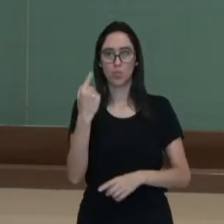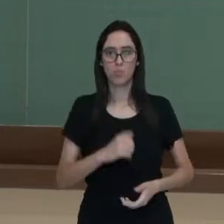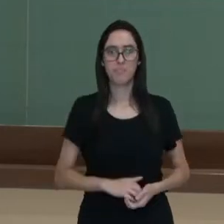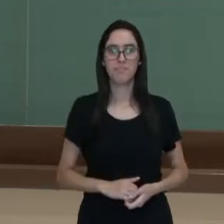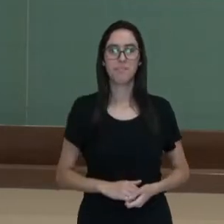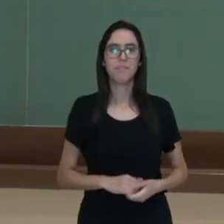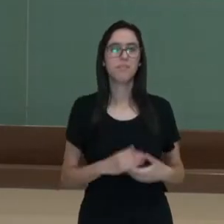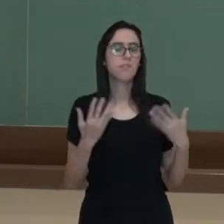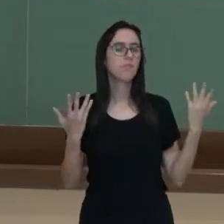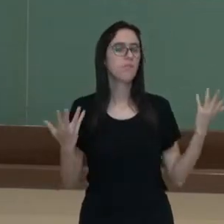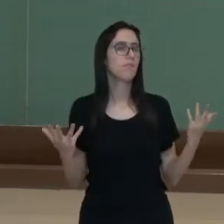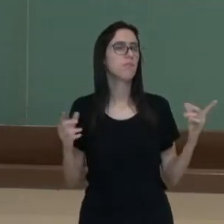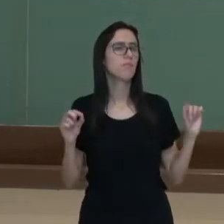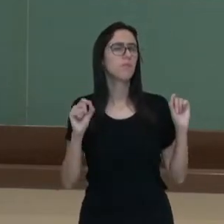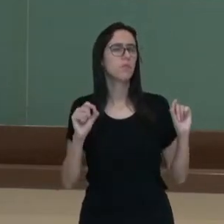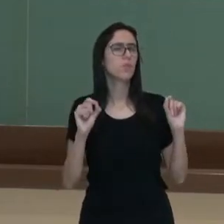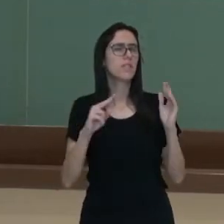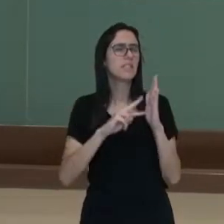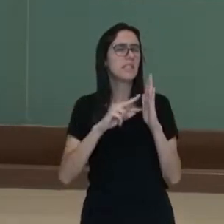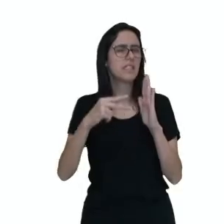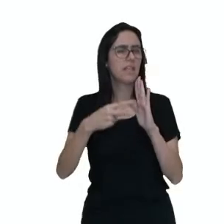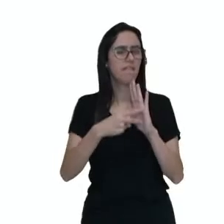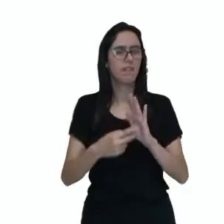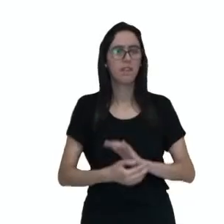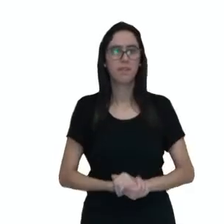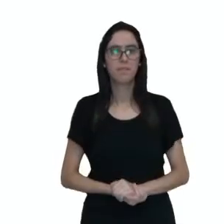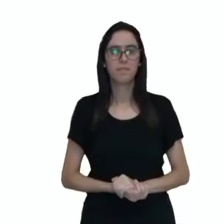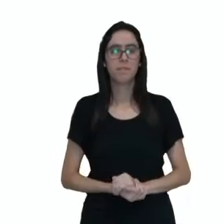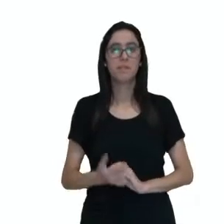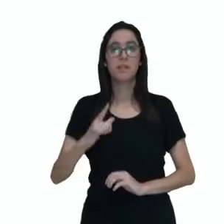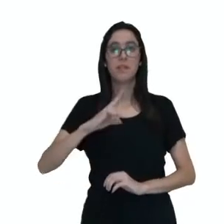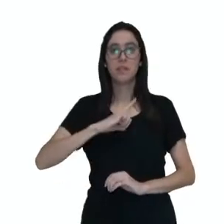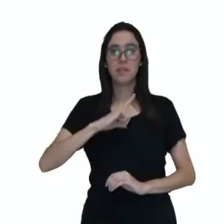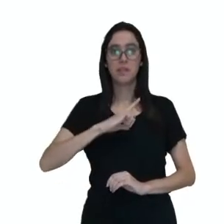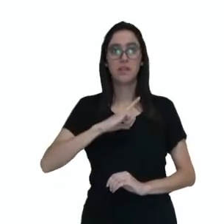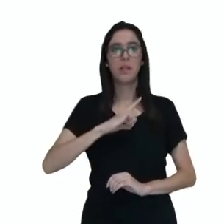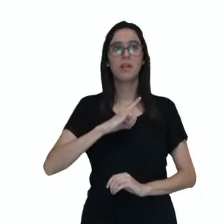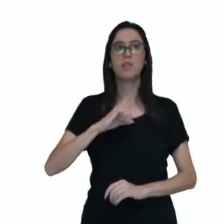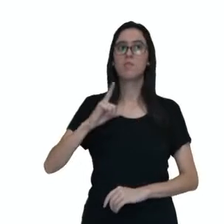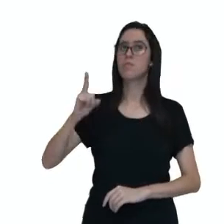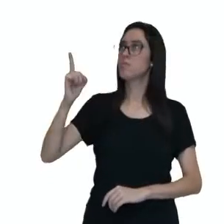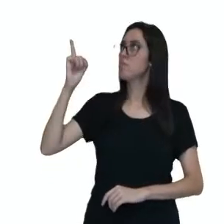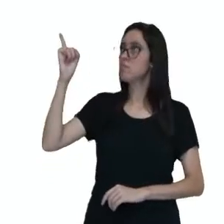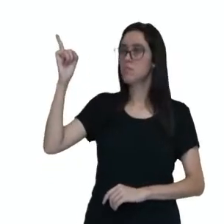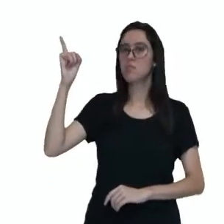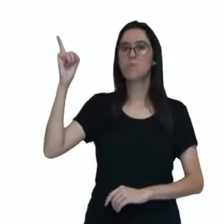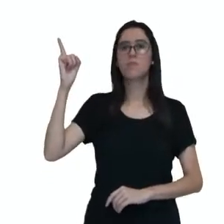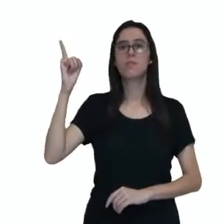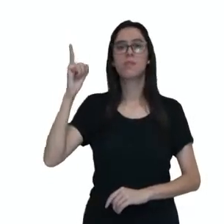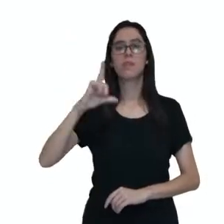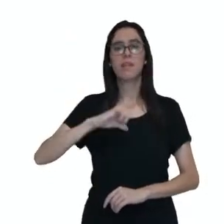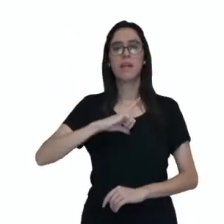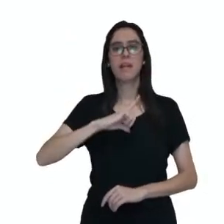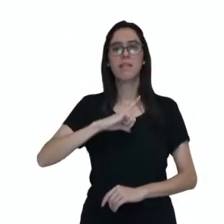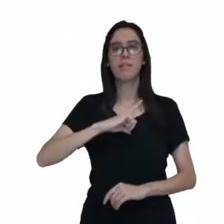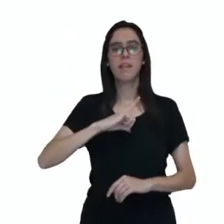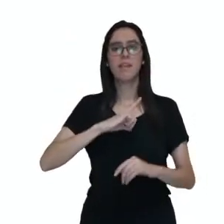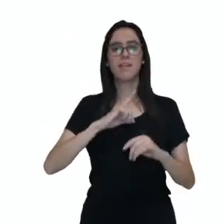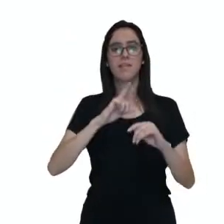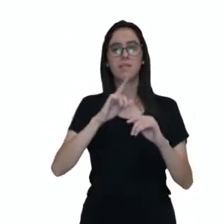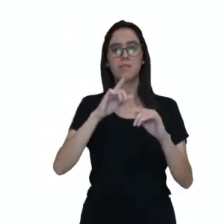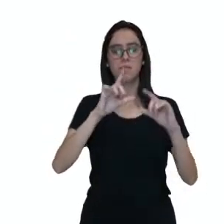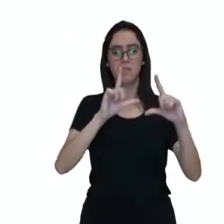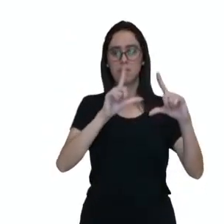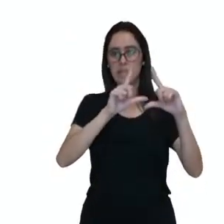Concluindo, o que a gente está querendo chegar? Ó? Dado um triângulo retângulo qualquer, então, triângulo retângulo é aquele que tem um ângulo de